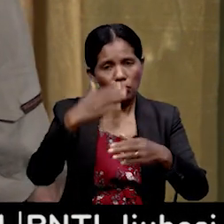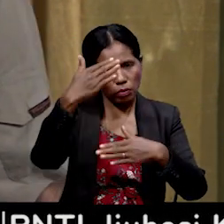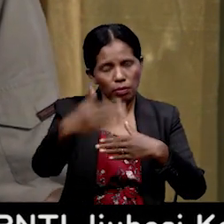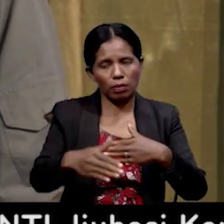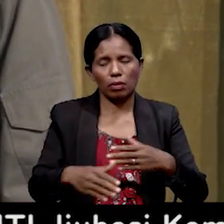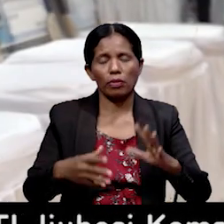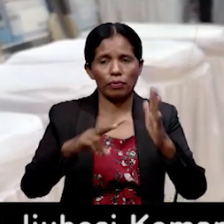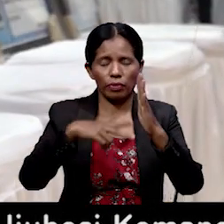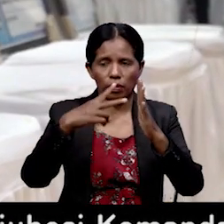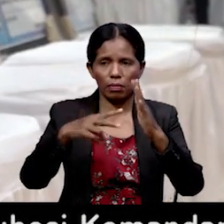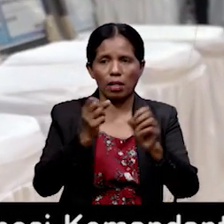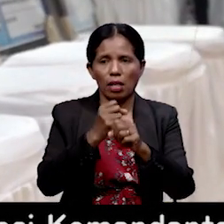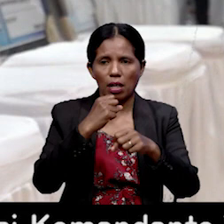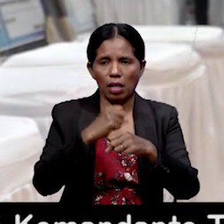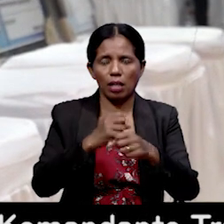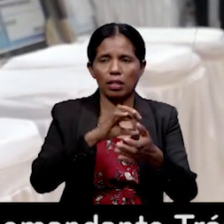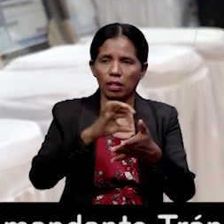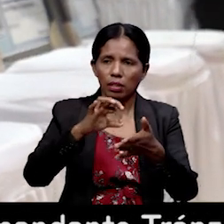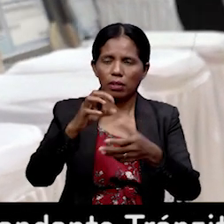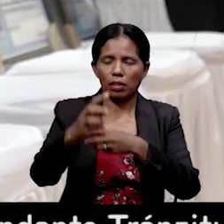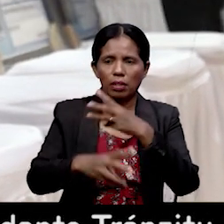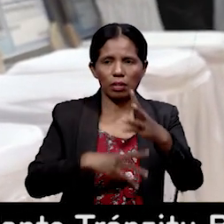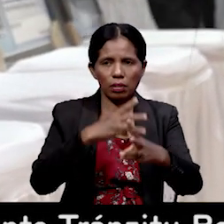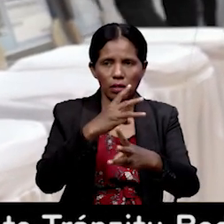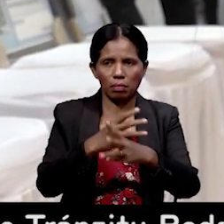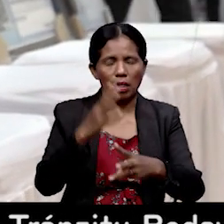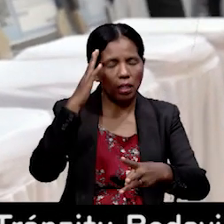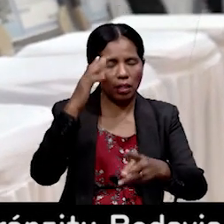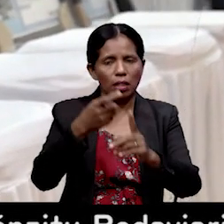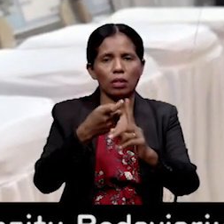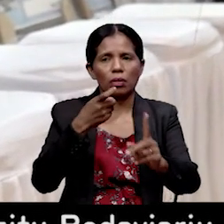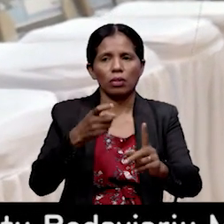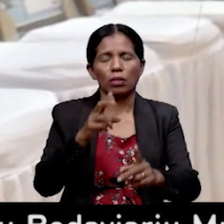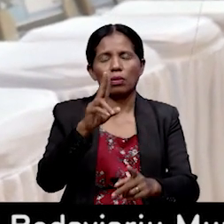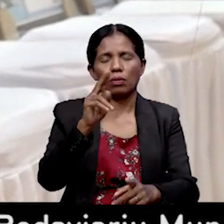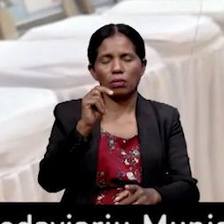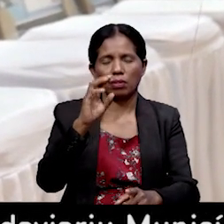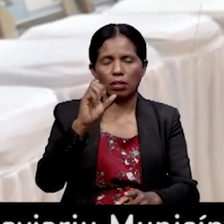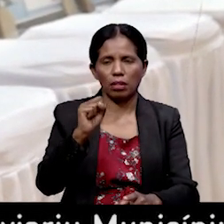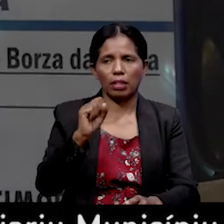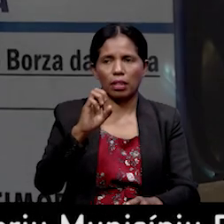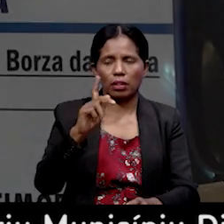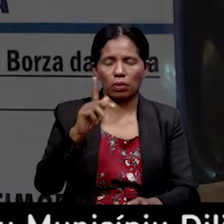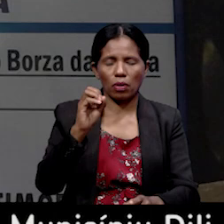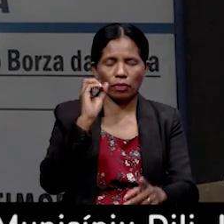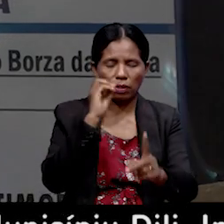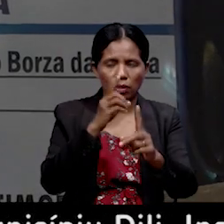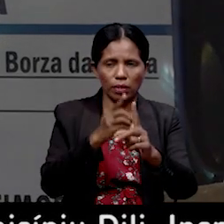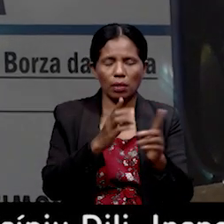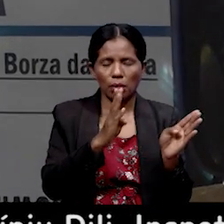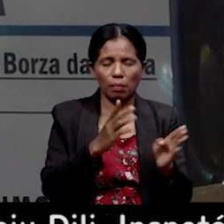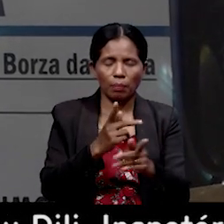Max Tal halo consegue resista ona iha mundo nebe reconhece husi UNESCO ho objetivo atu protese no